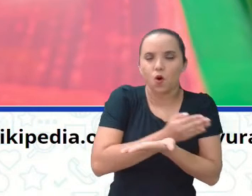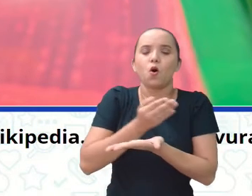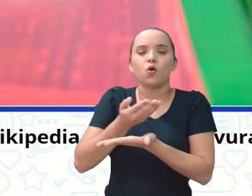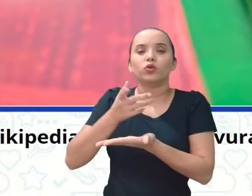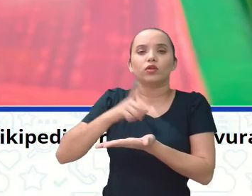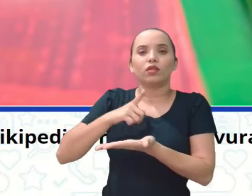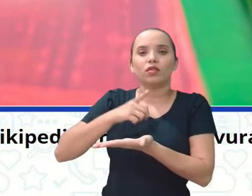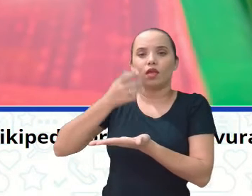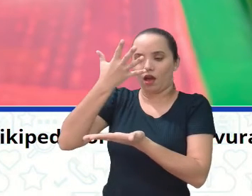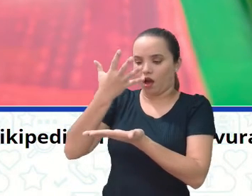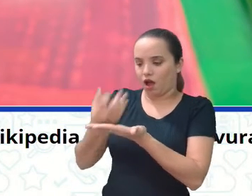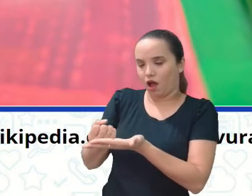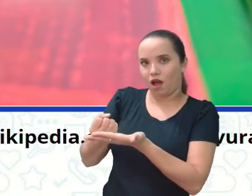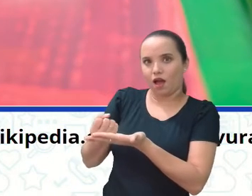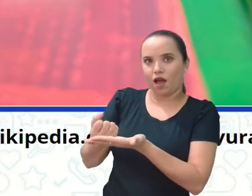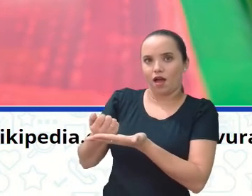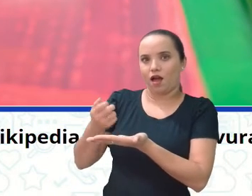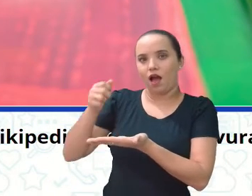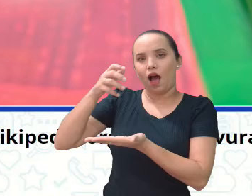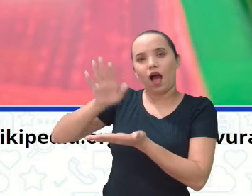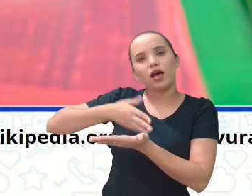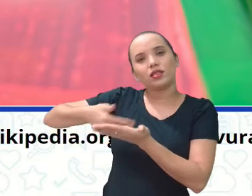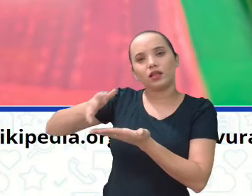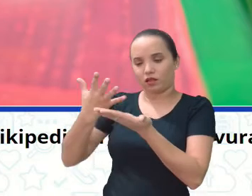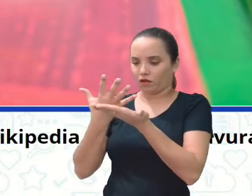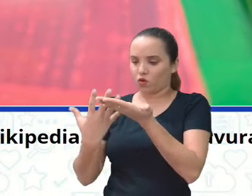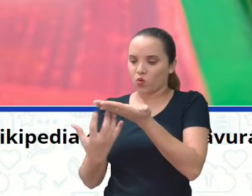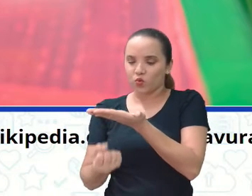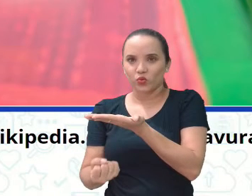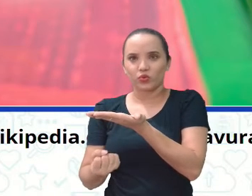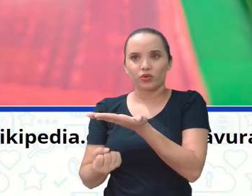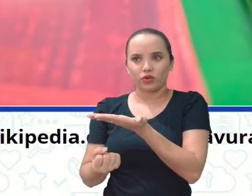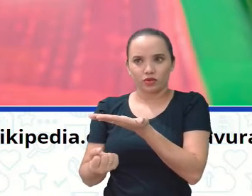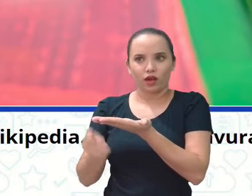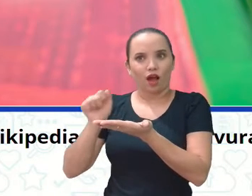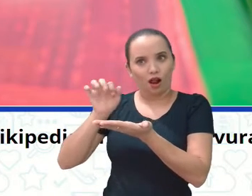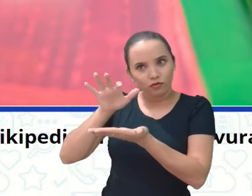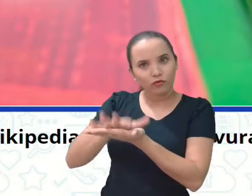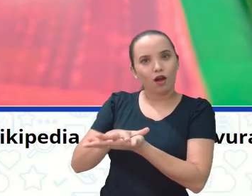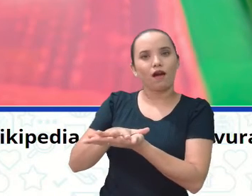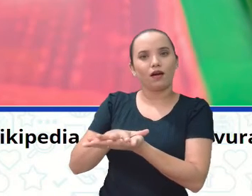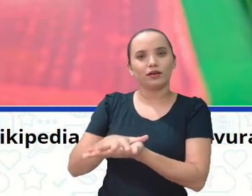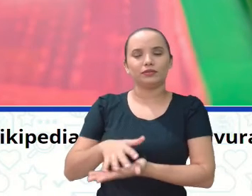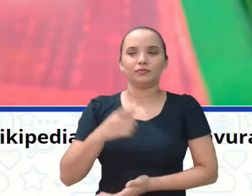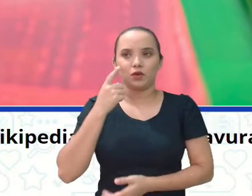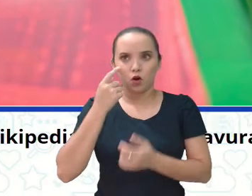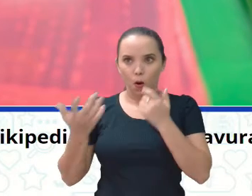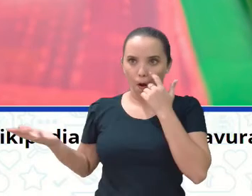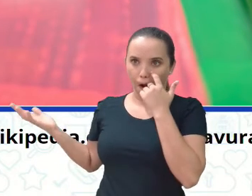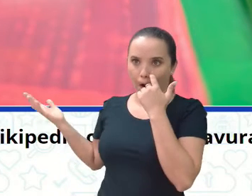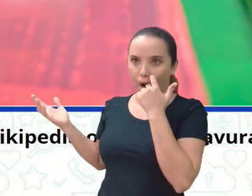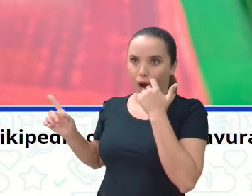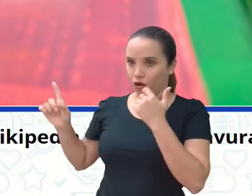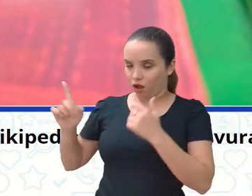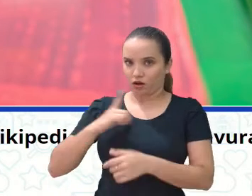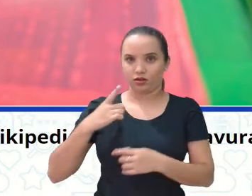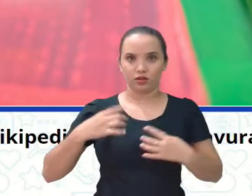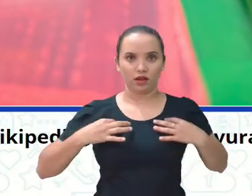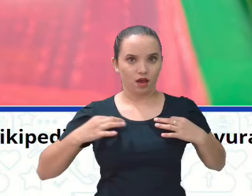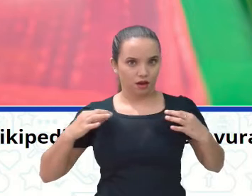para o papel. Aqui, ó, vocês estão vendo, né, essa segunda imagem. Ali é a camisa, que já